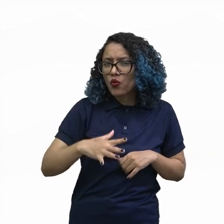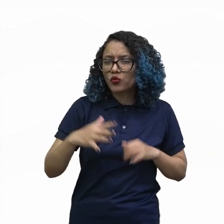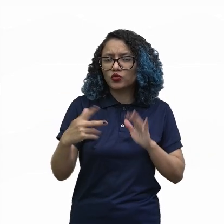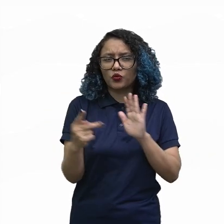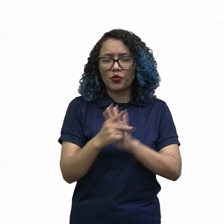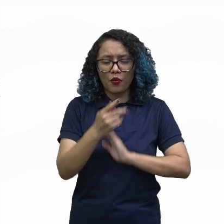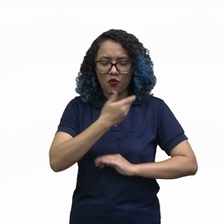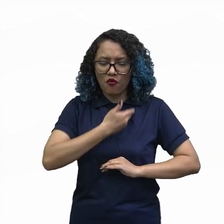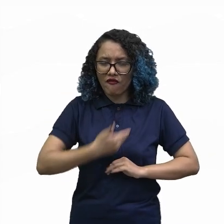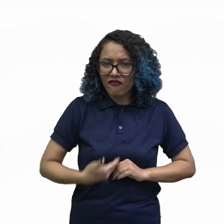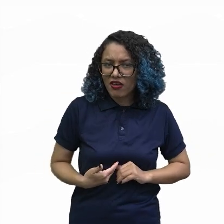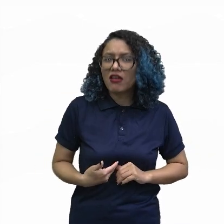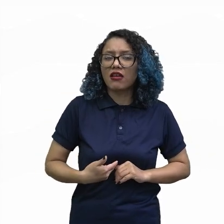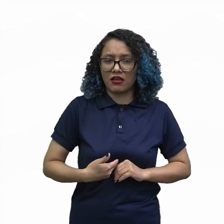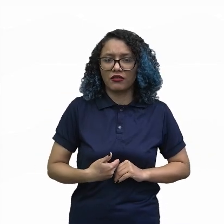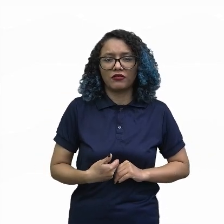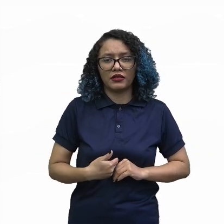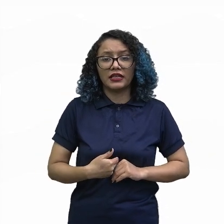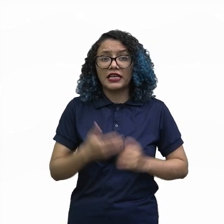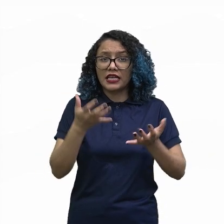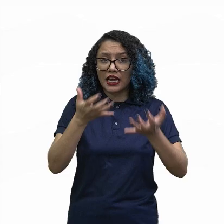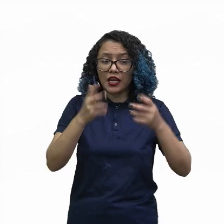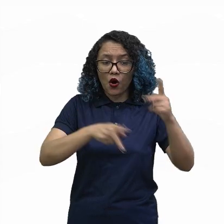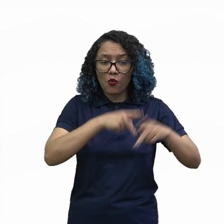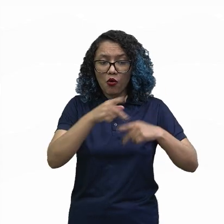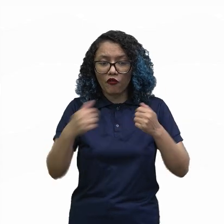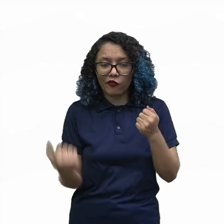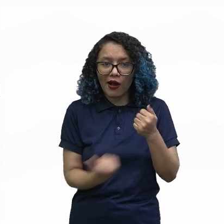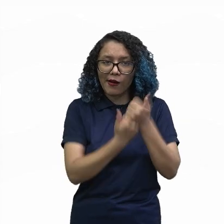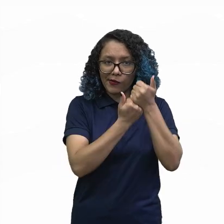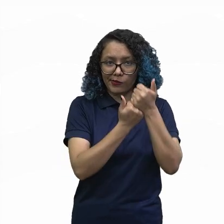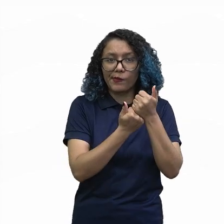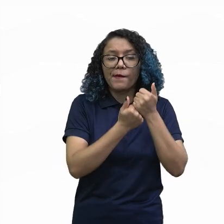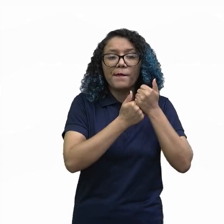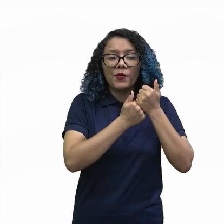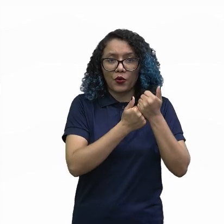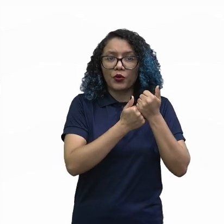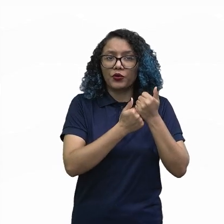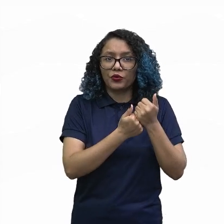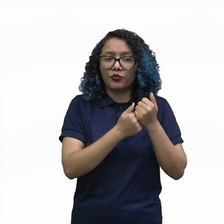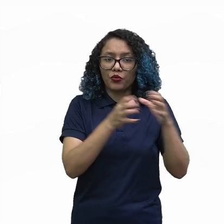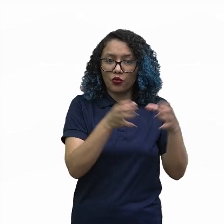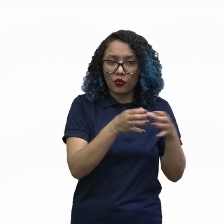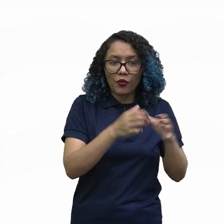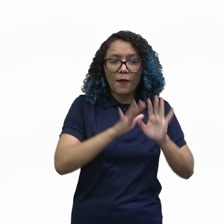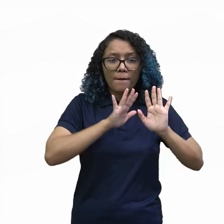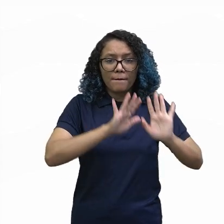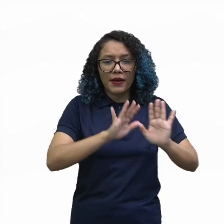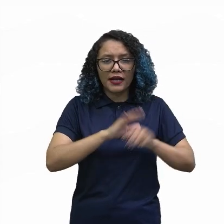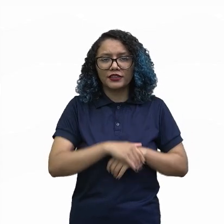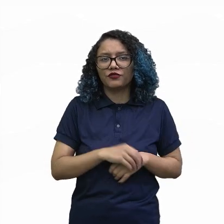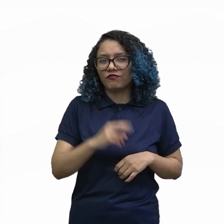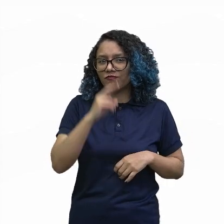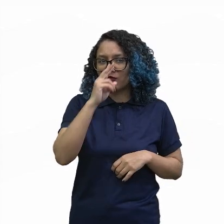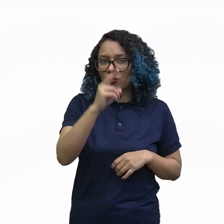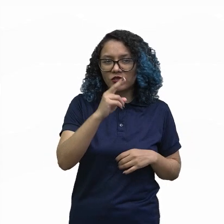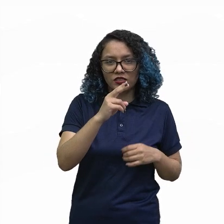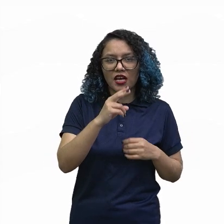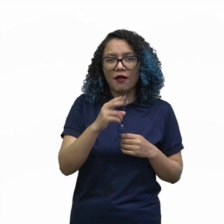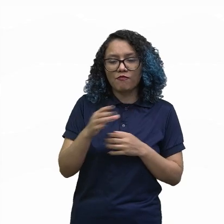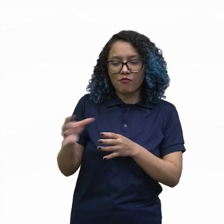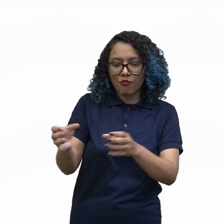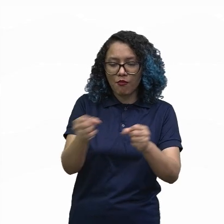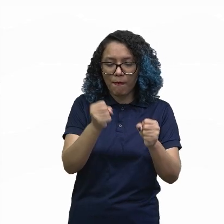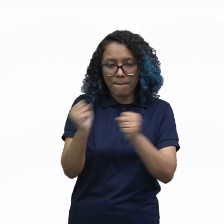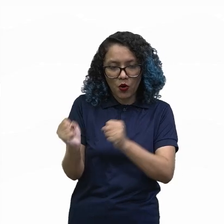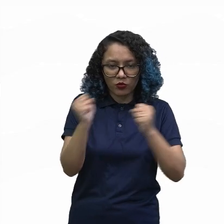tentando cooptar apoio da população. No entanto, sem força para tomar o poder, o seu objetivo